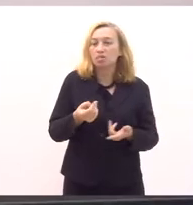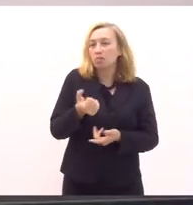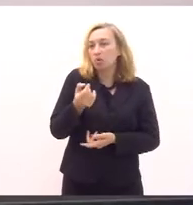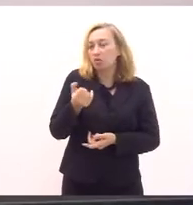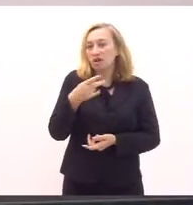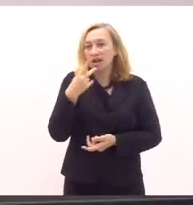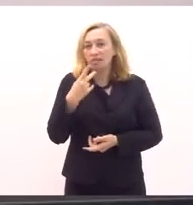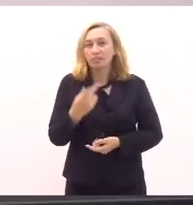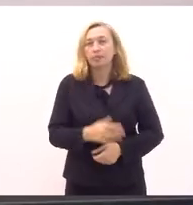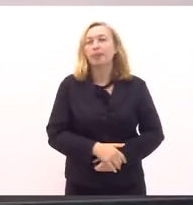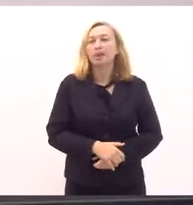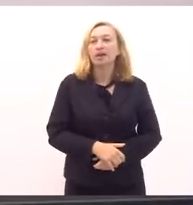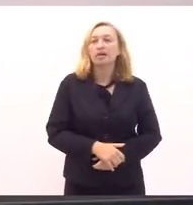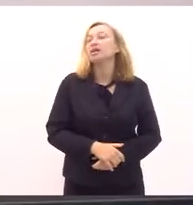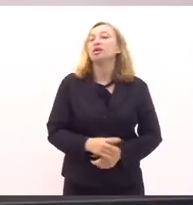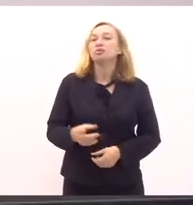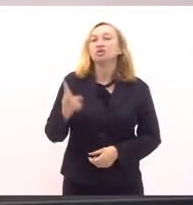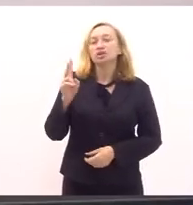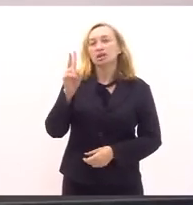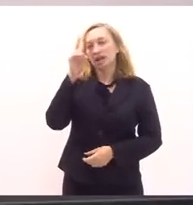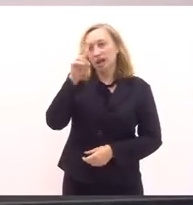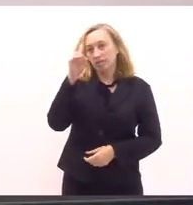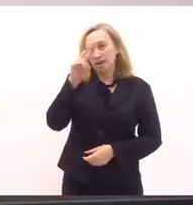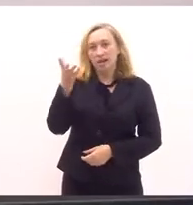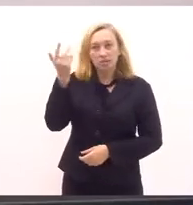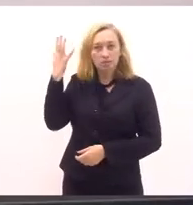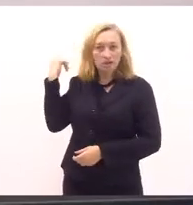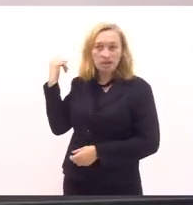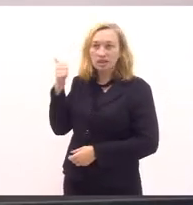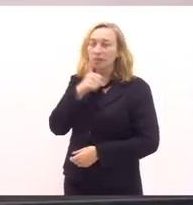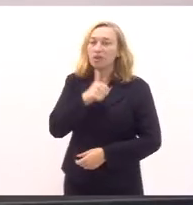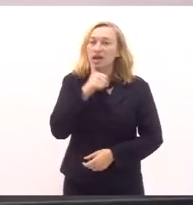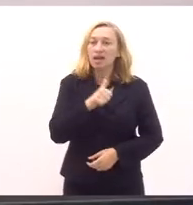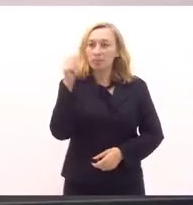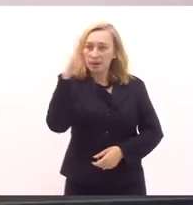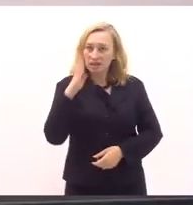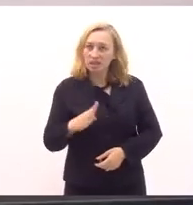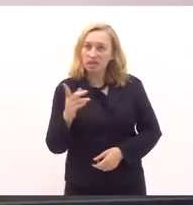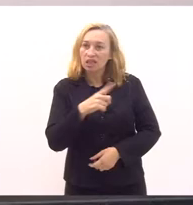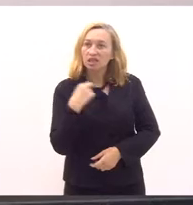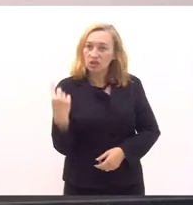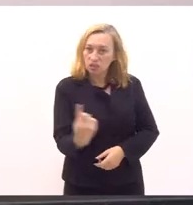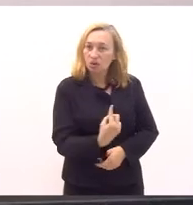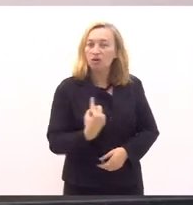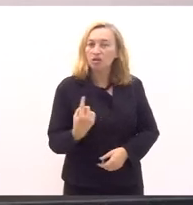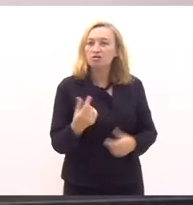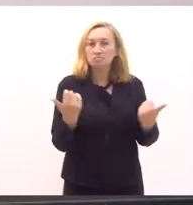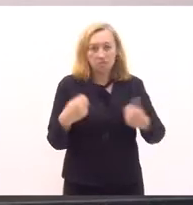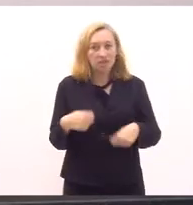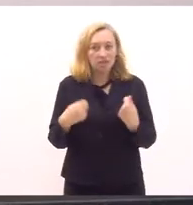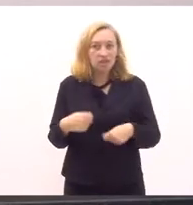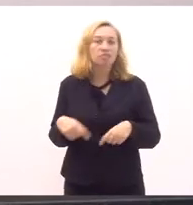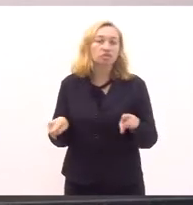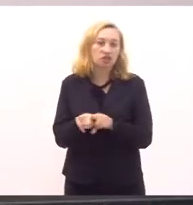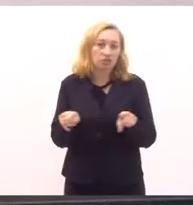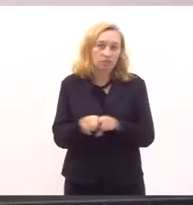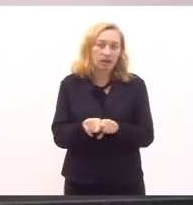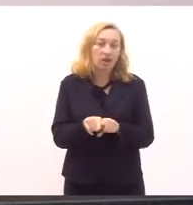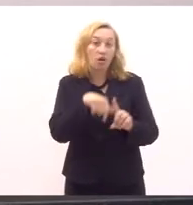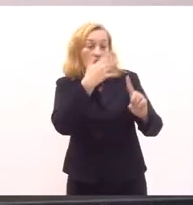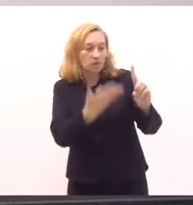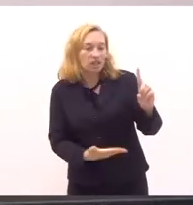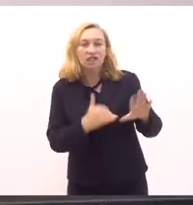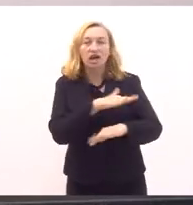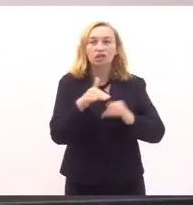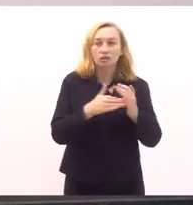lógico, evidente, mas acho que nós temos que resgatar esse Dia Nacional muito da Mulher bom. Brasileira, porque nós, mesmo, nós precisamos também fazer essa homenagem